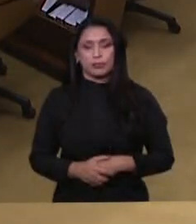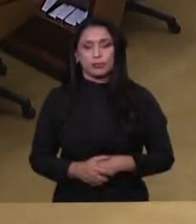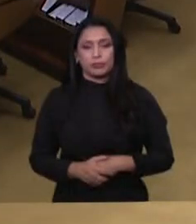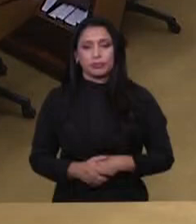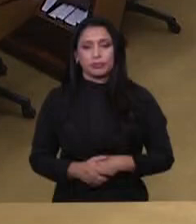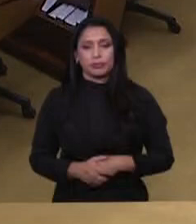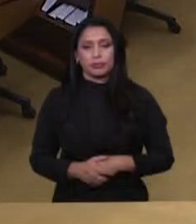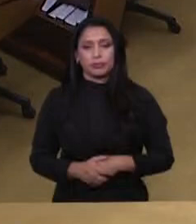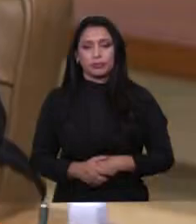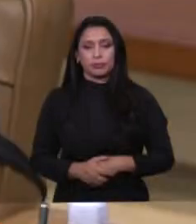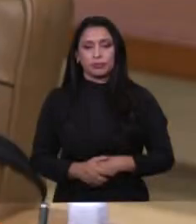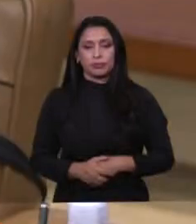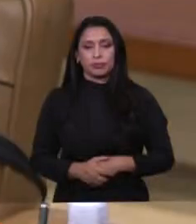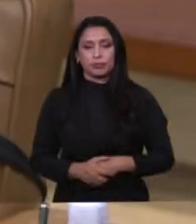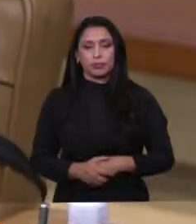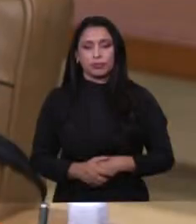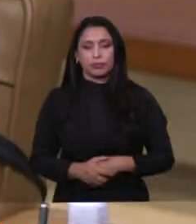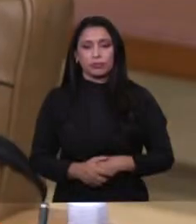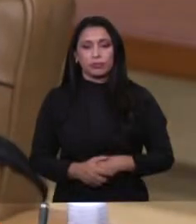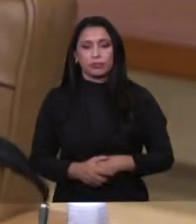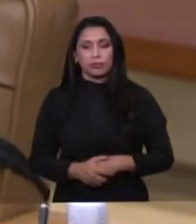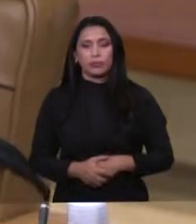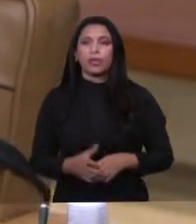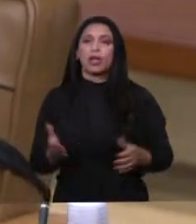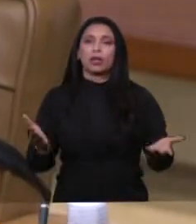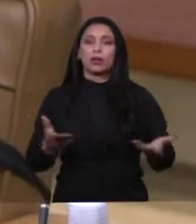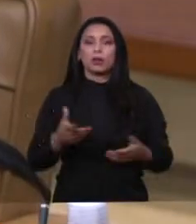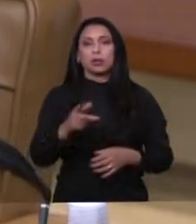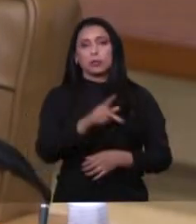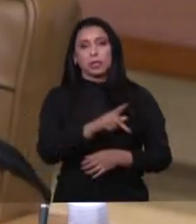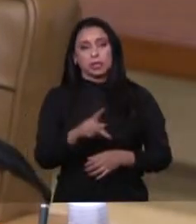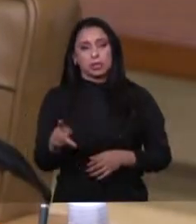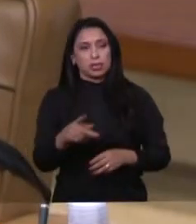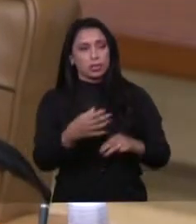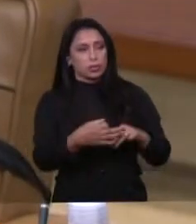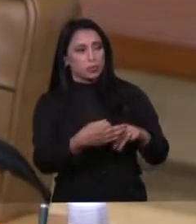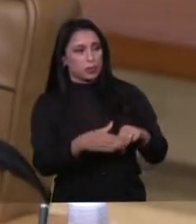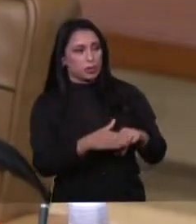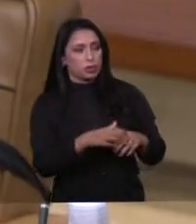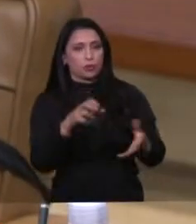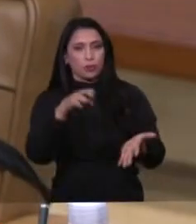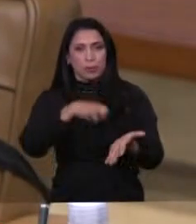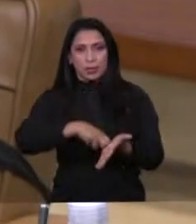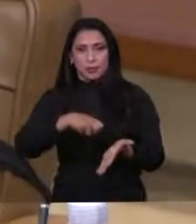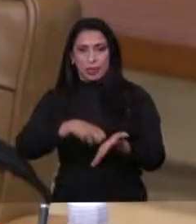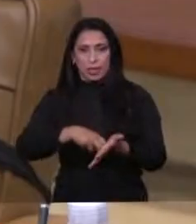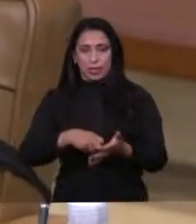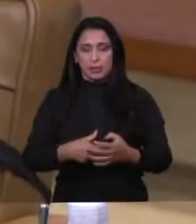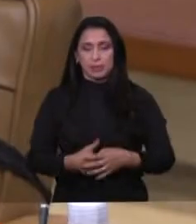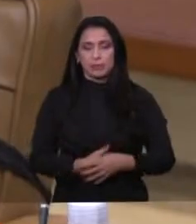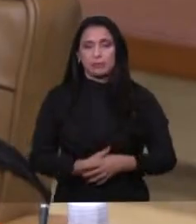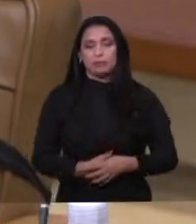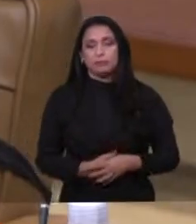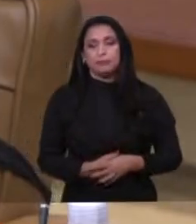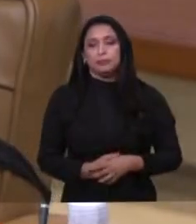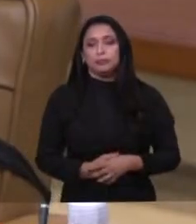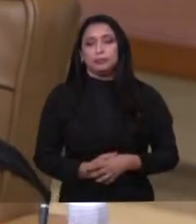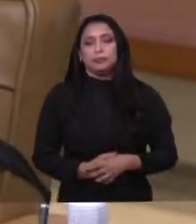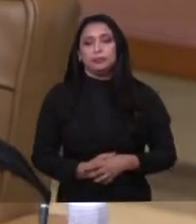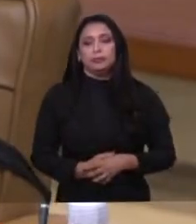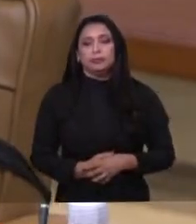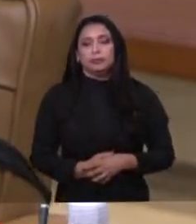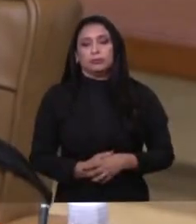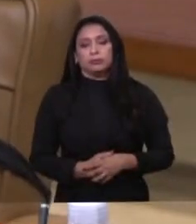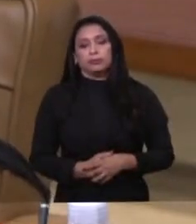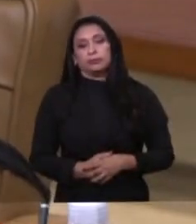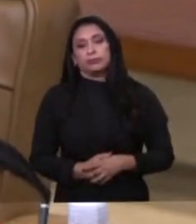Partindo para as penas. A pautação penal número 1060. Senhora Presidente, eminentes STF, pares. Julgação penal contra acusado de participação nos atos antidemocráticos de 8